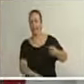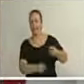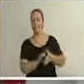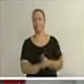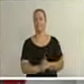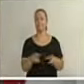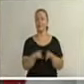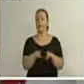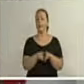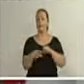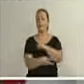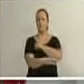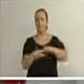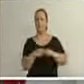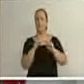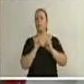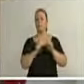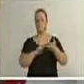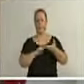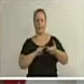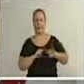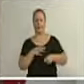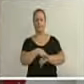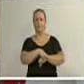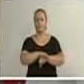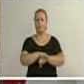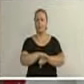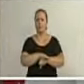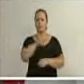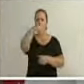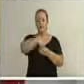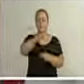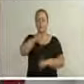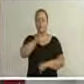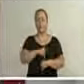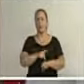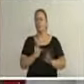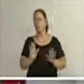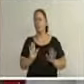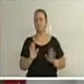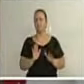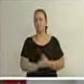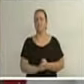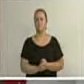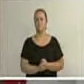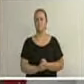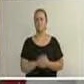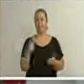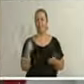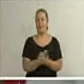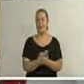vários crimes que podem acontecer, por exemplo, segurança interna do país, não foi o caso. Mas improbidade administrativa, que é um